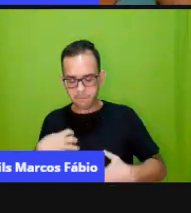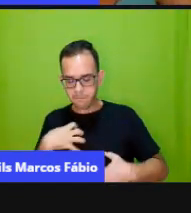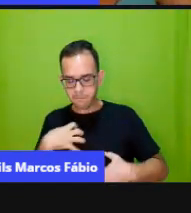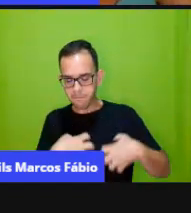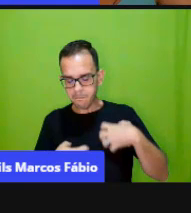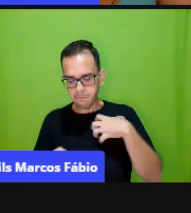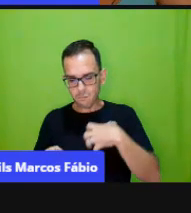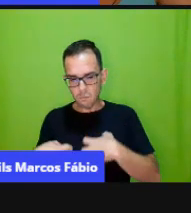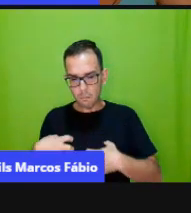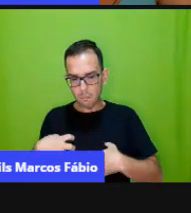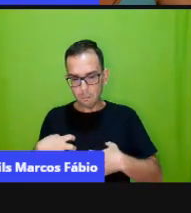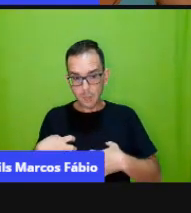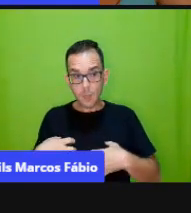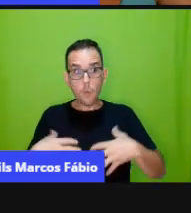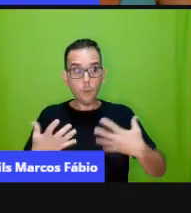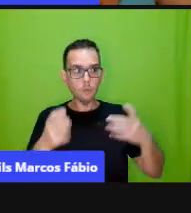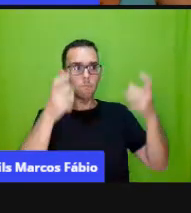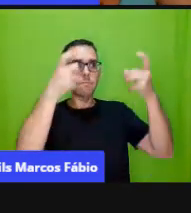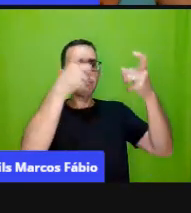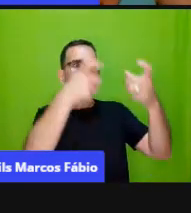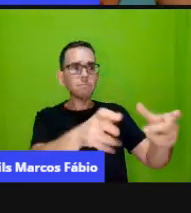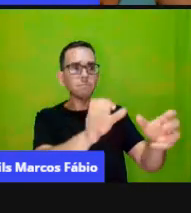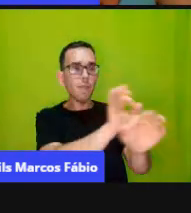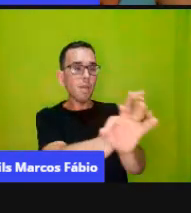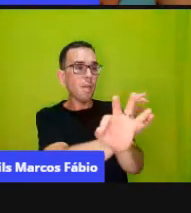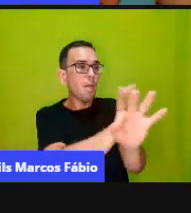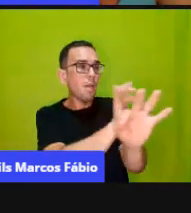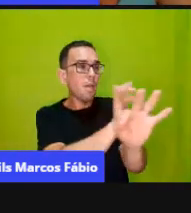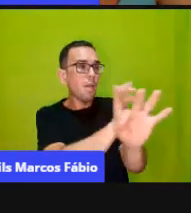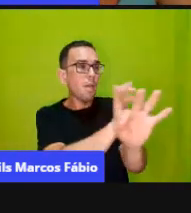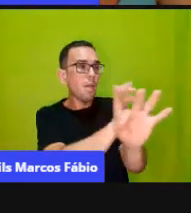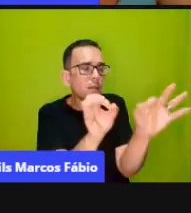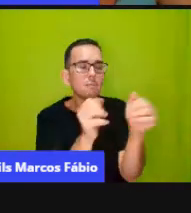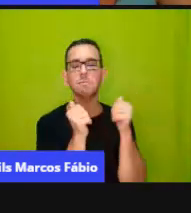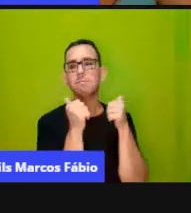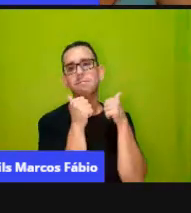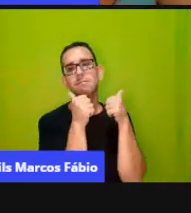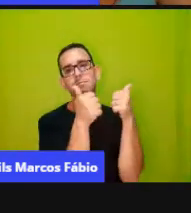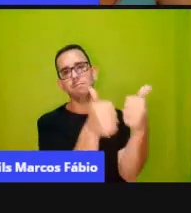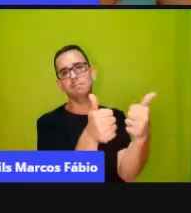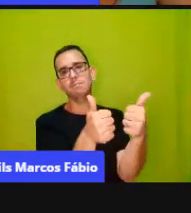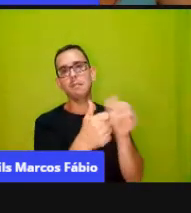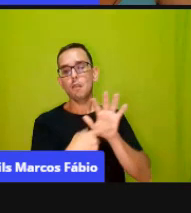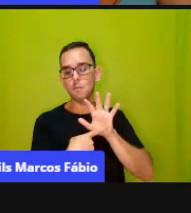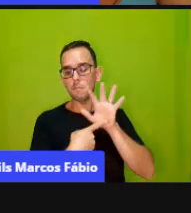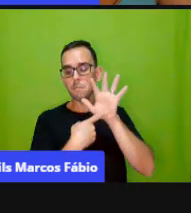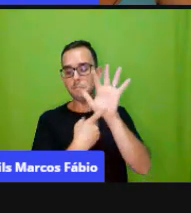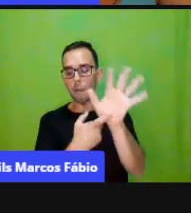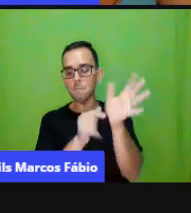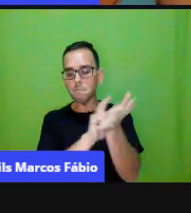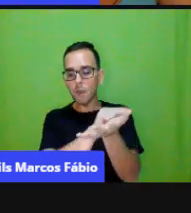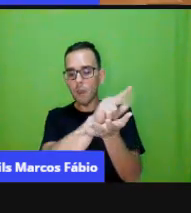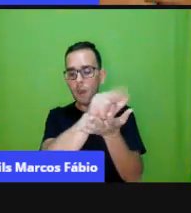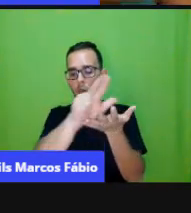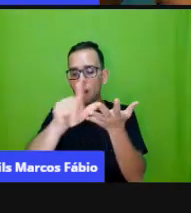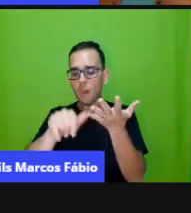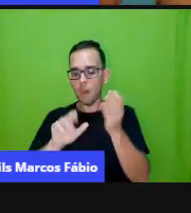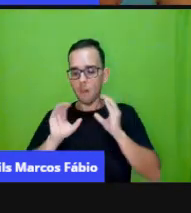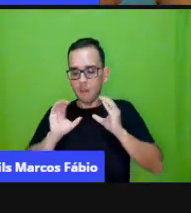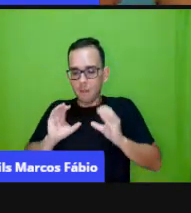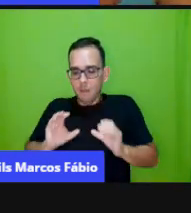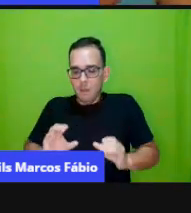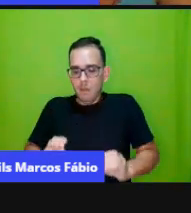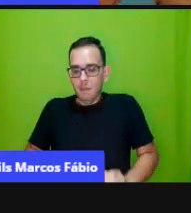ele está numa condição dessa, ele não tem esses comportamentos. Ele apresenta uma variabilidade de comportamentos